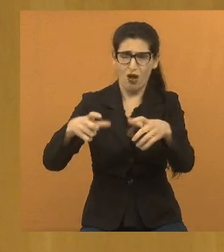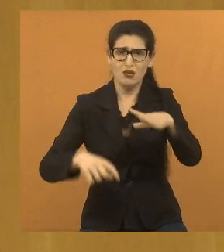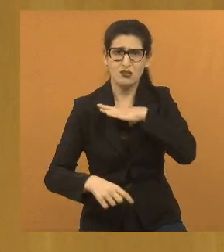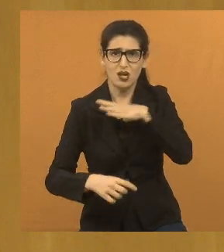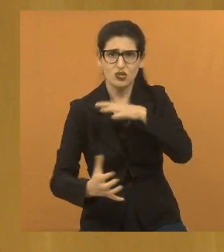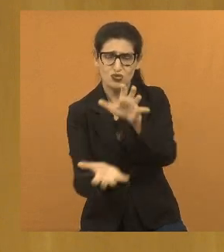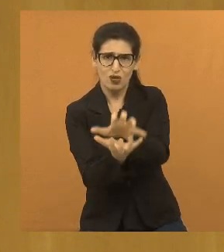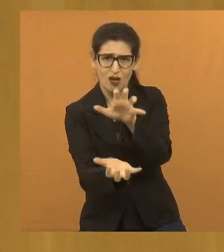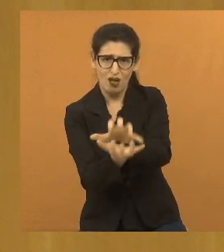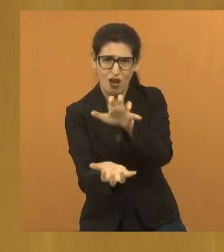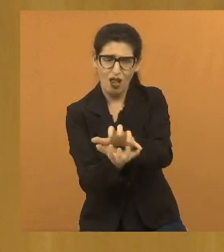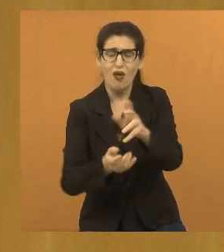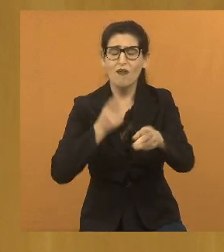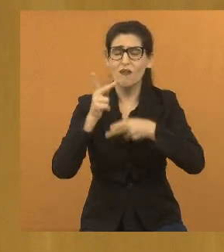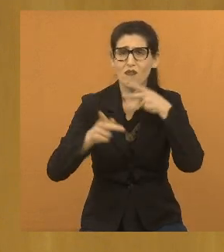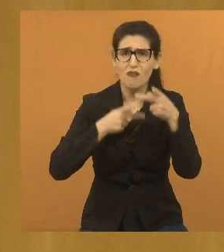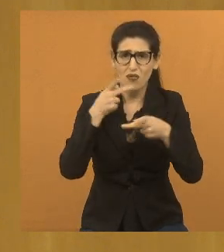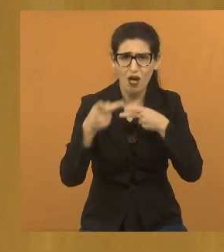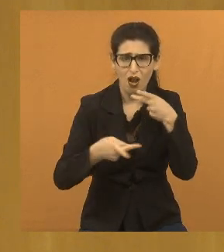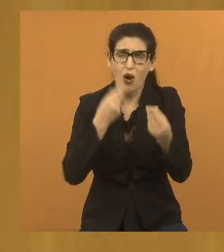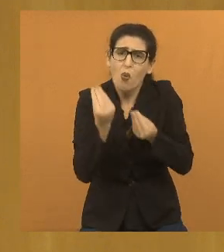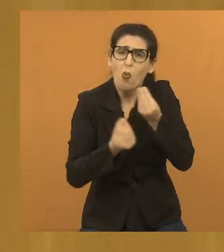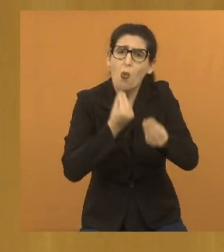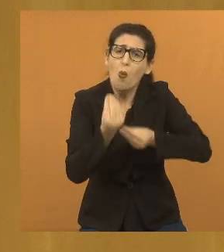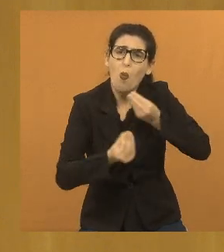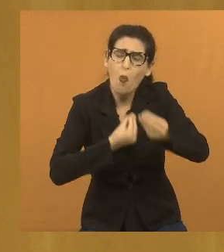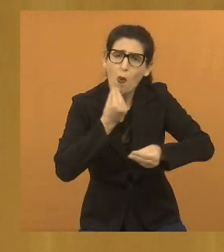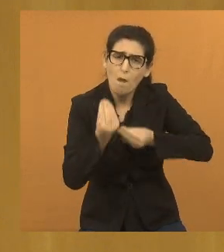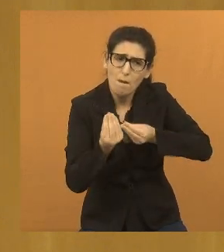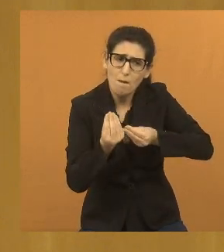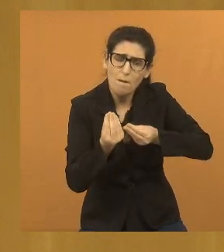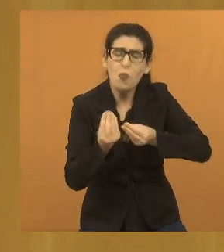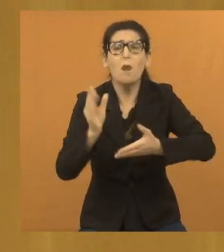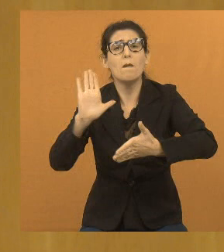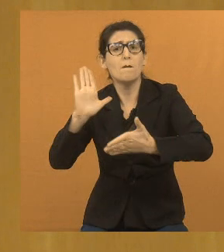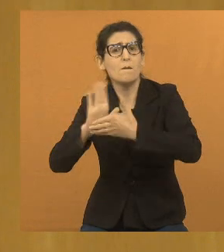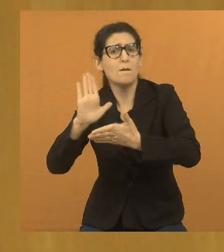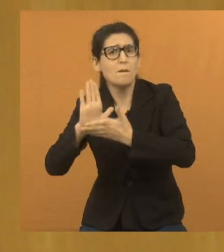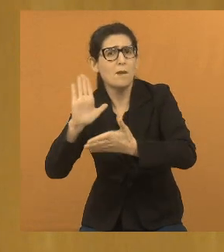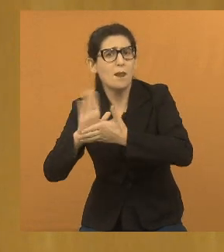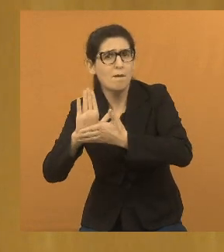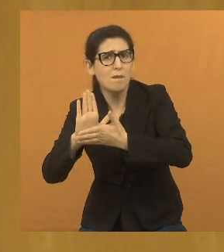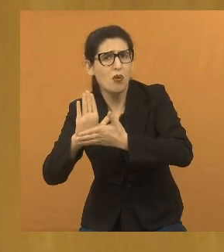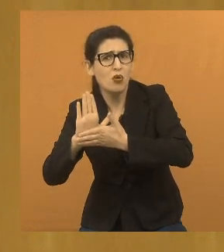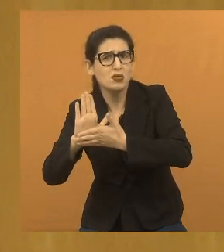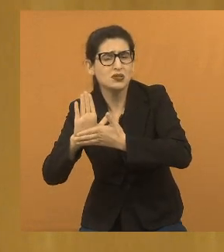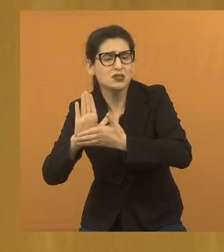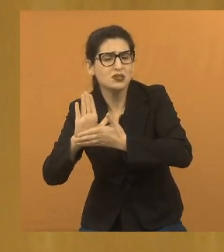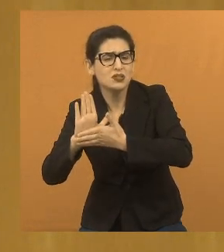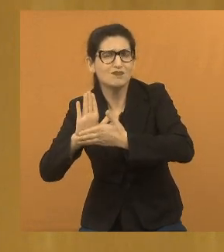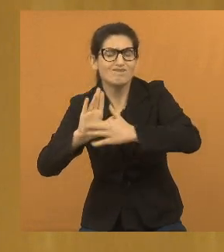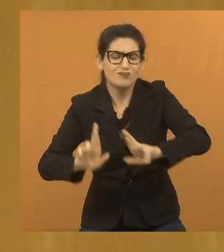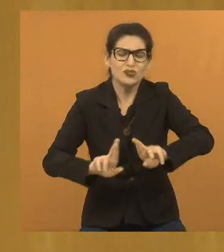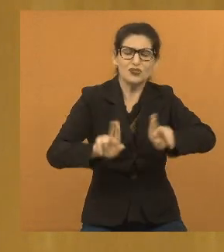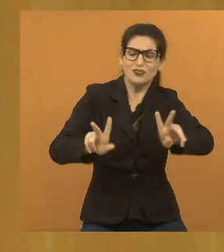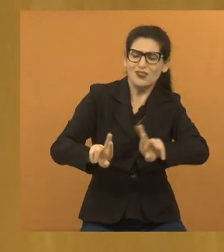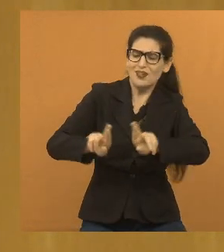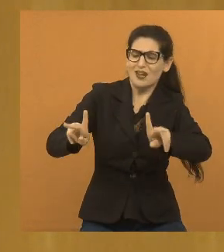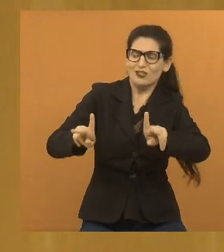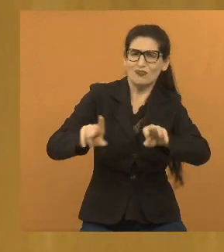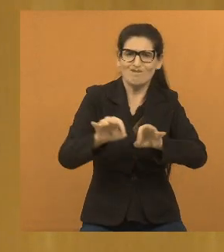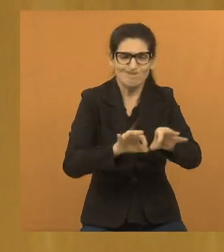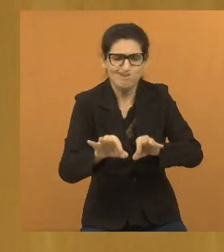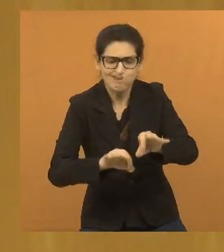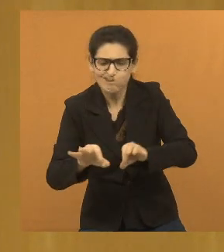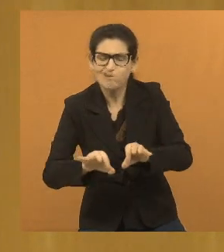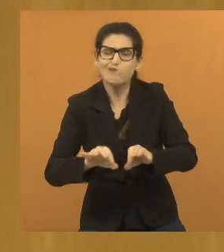pouco do processo, de como é que nós chegamos a essas propostas de alteração que nós estamos trazendo à população, né? Foi